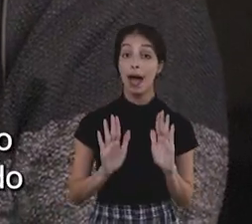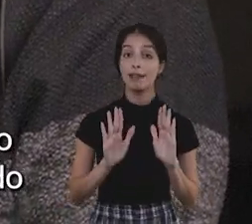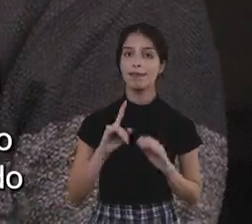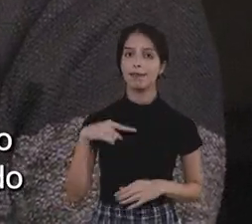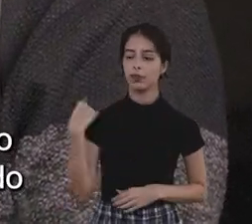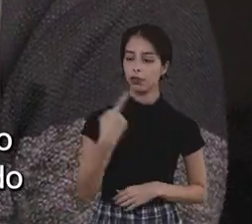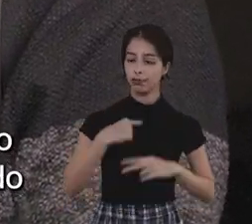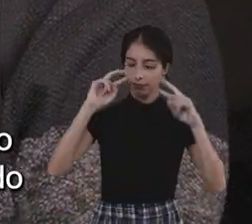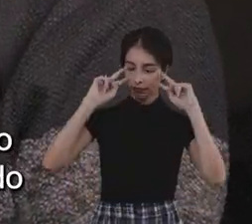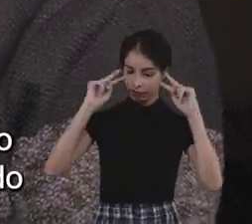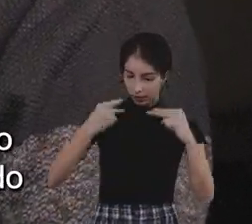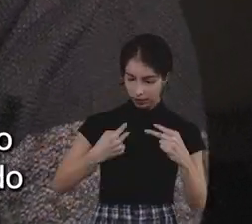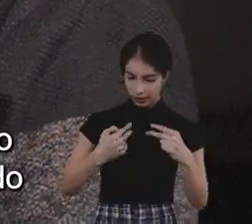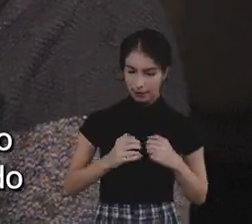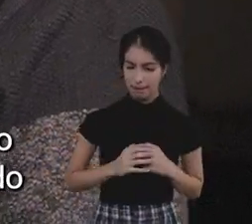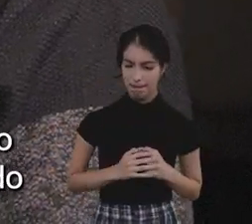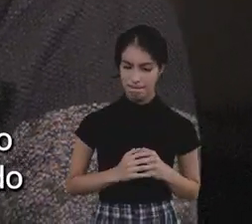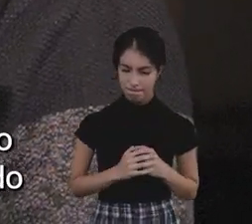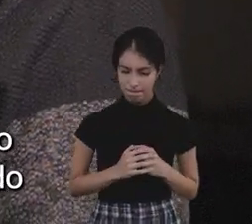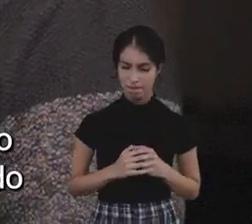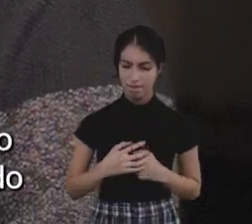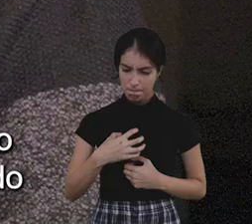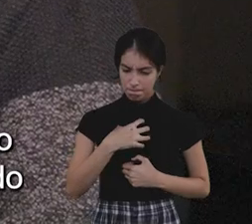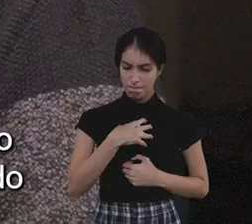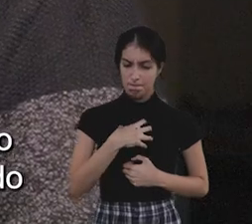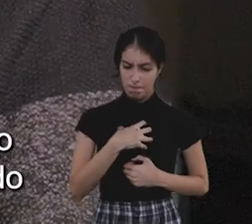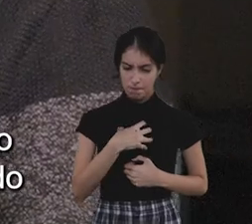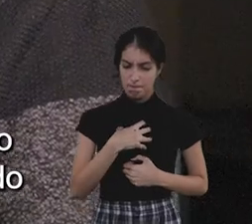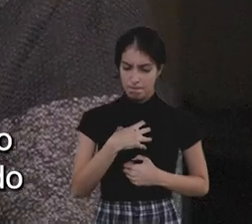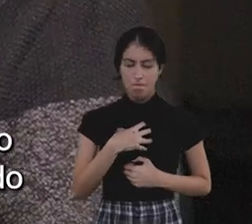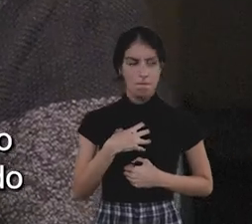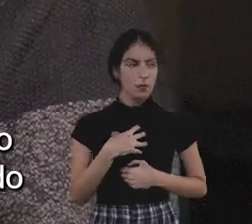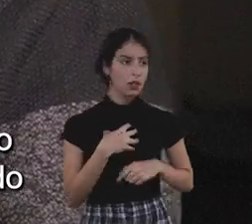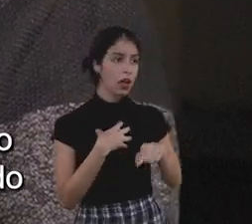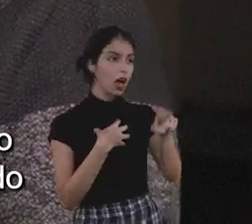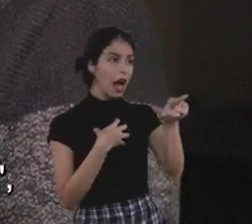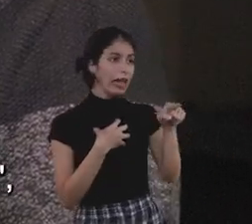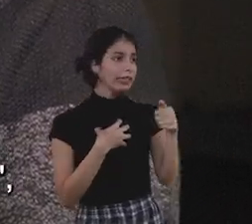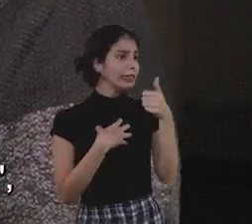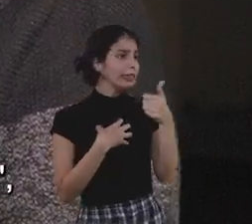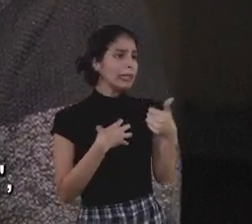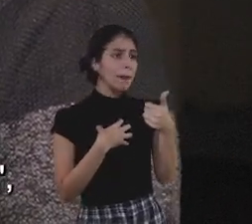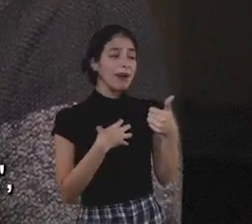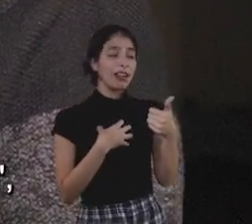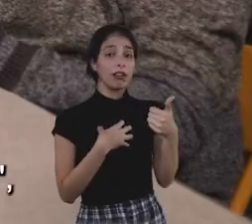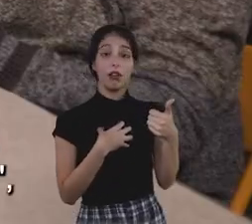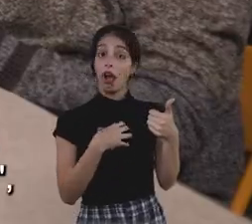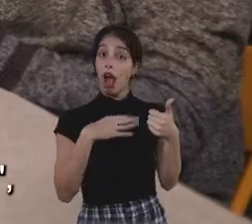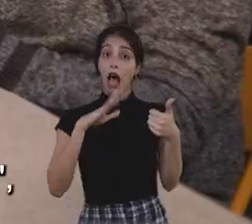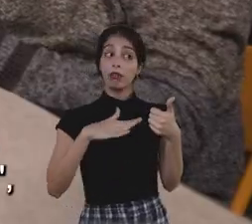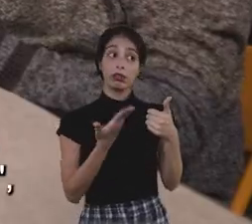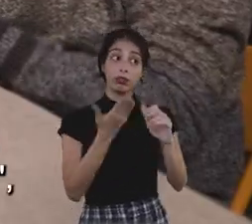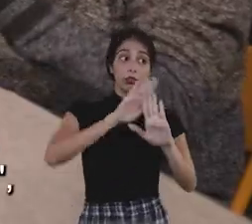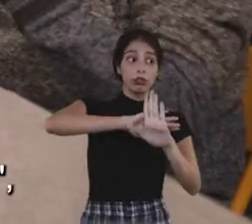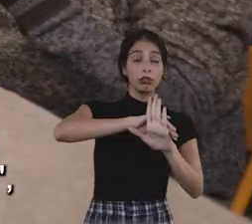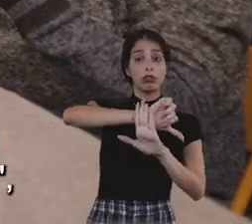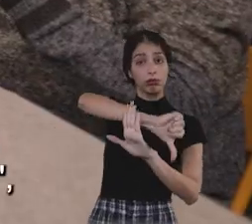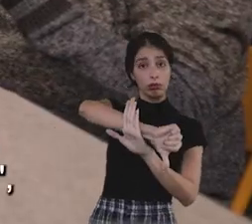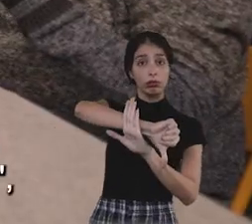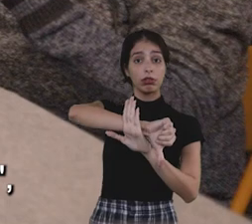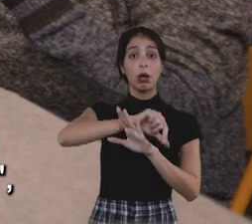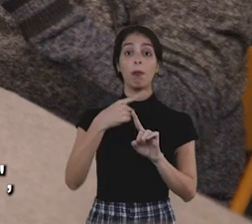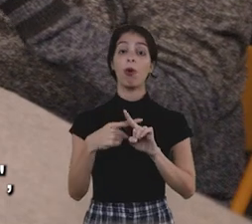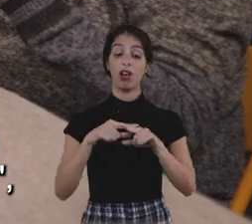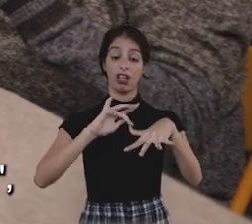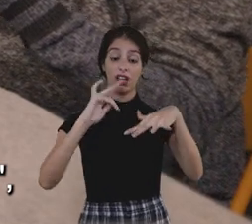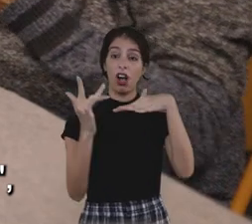eh constrói essa ideia de que o outro tá muito bem a rede social tá construindo Essa ilusão né só eu tô lascado eu passo